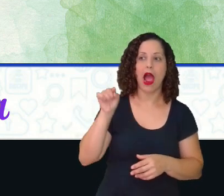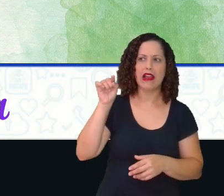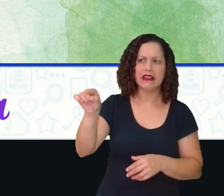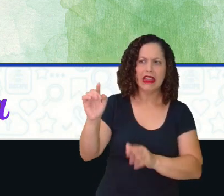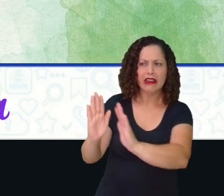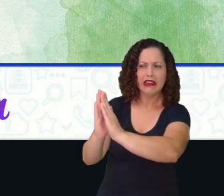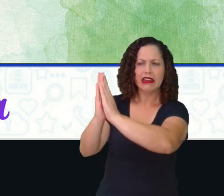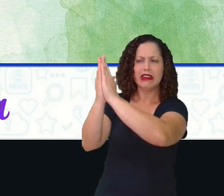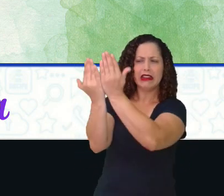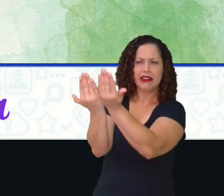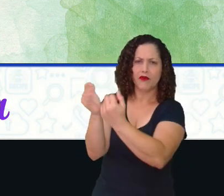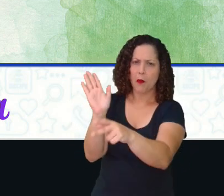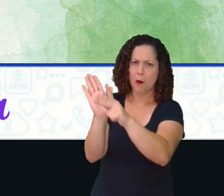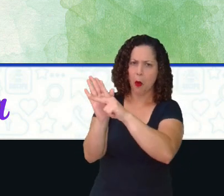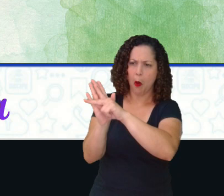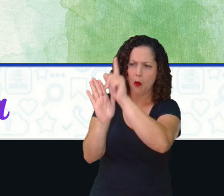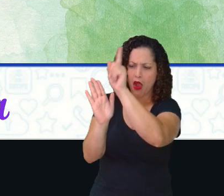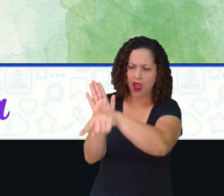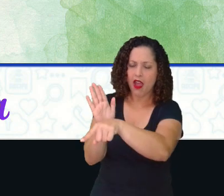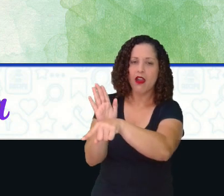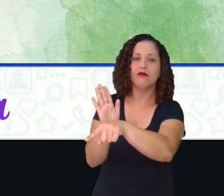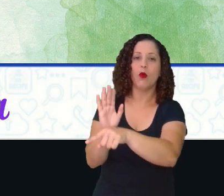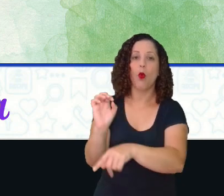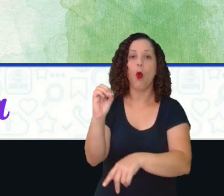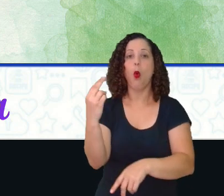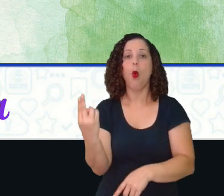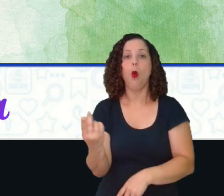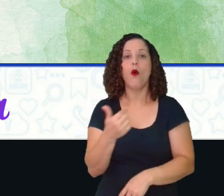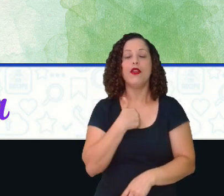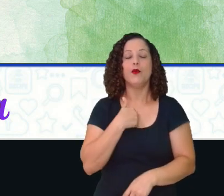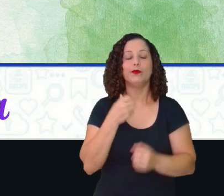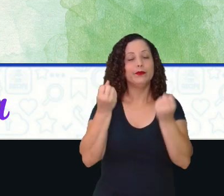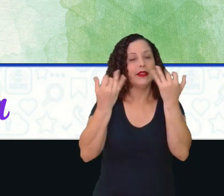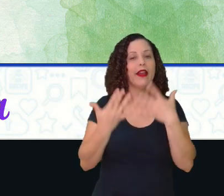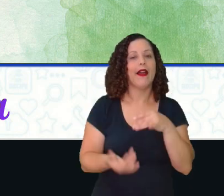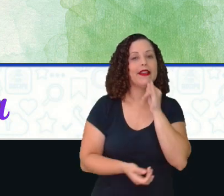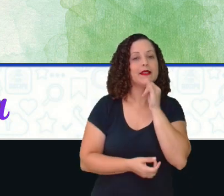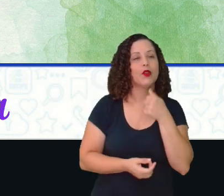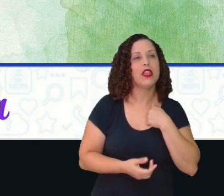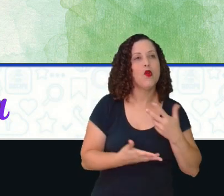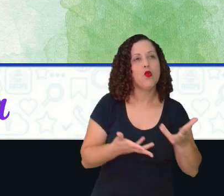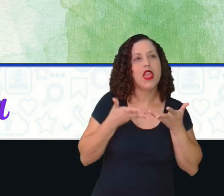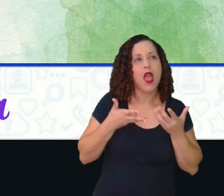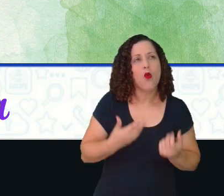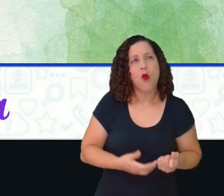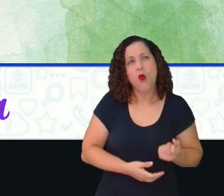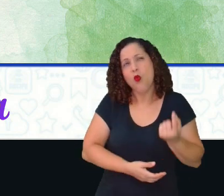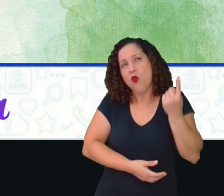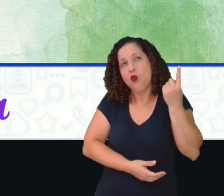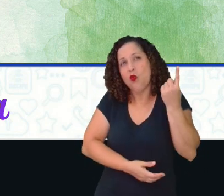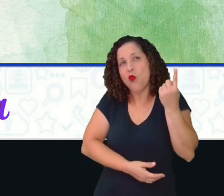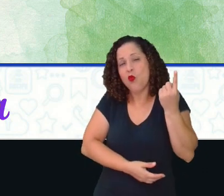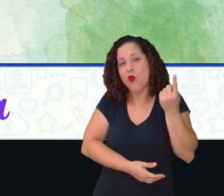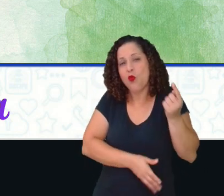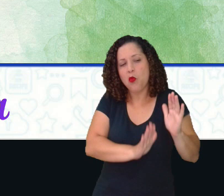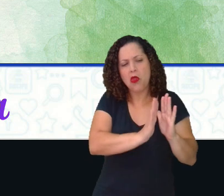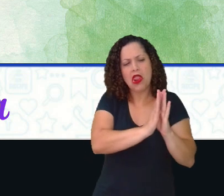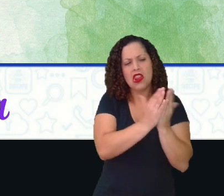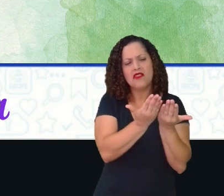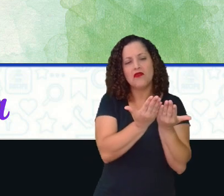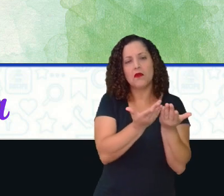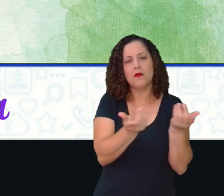livro específico, e quando eu digo assim, eu quero um livro, esse um livro pode ser